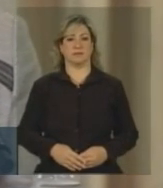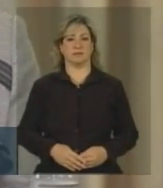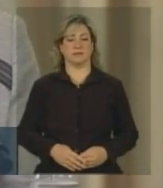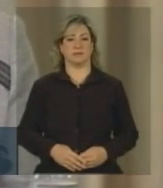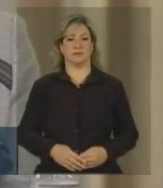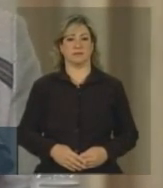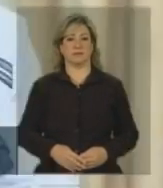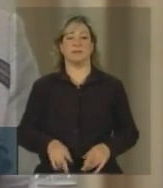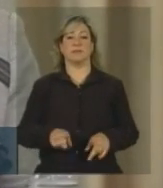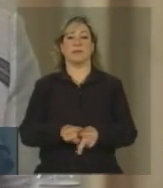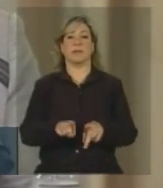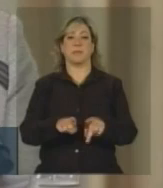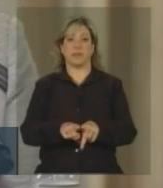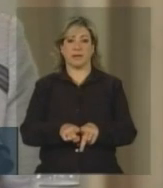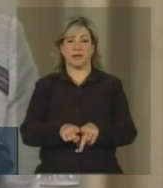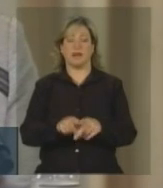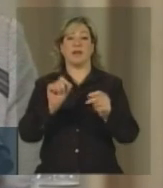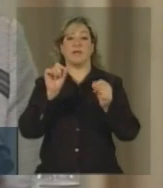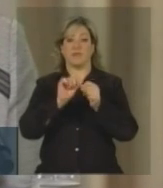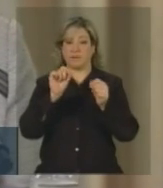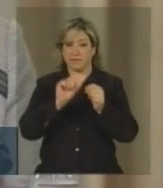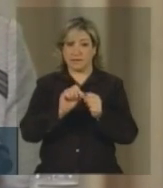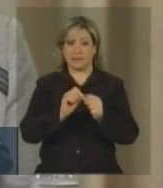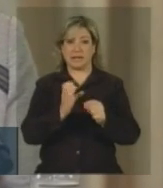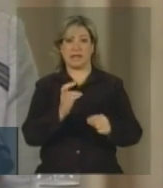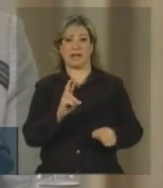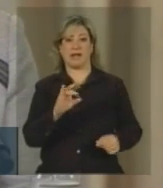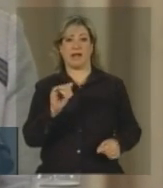e a criação de um mercado